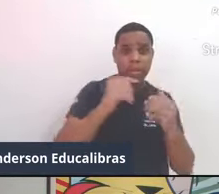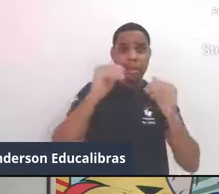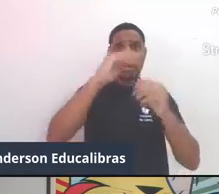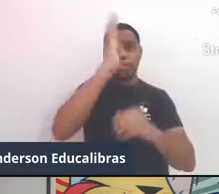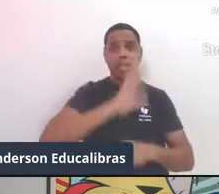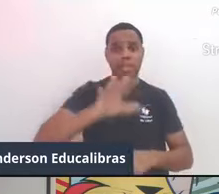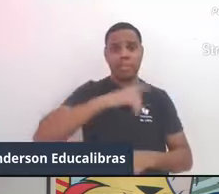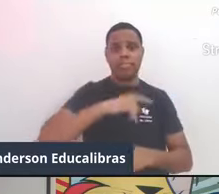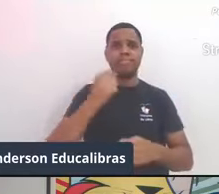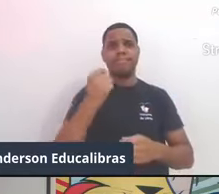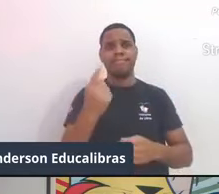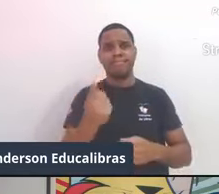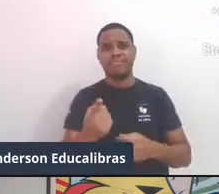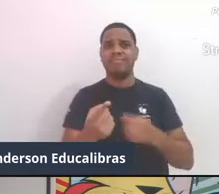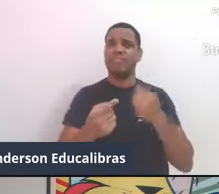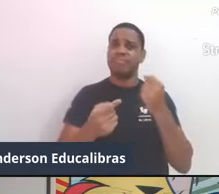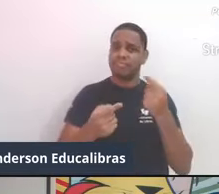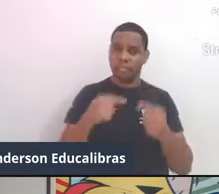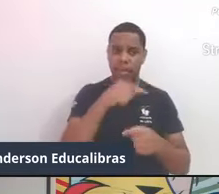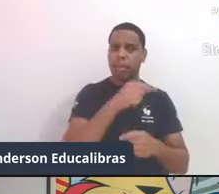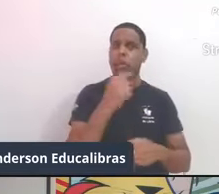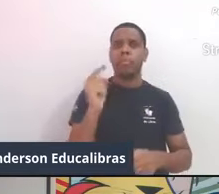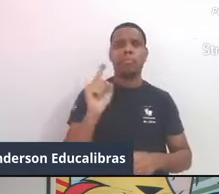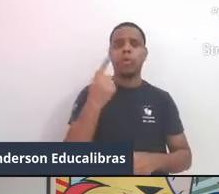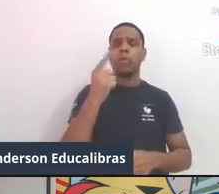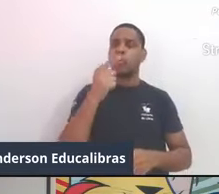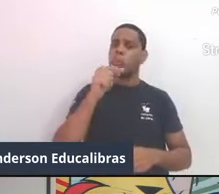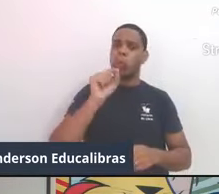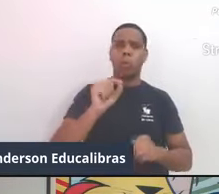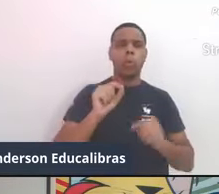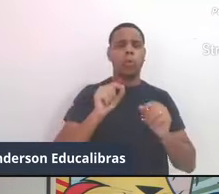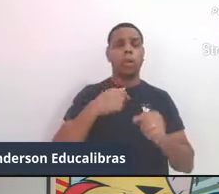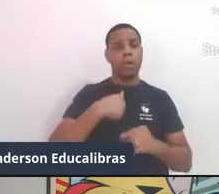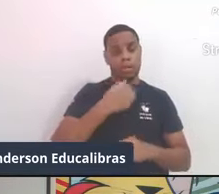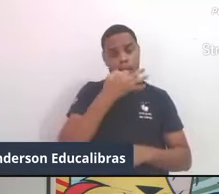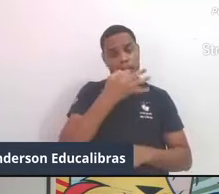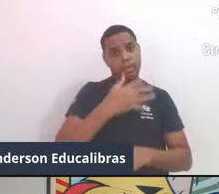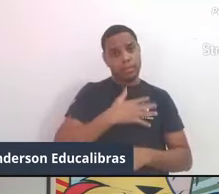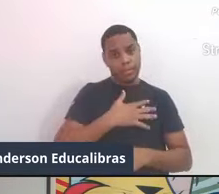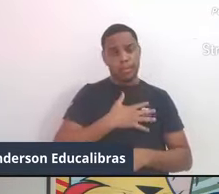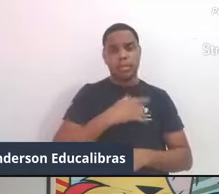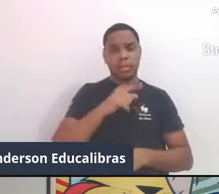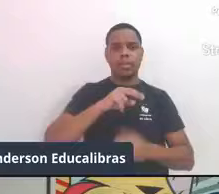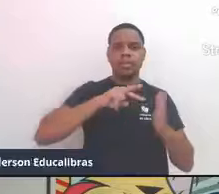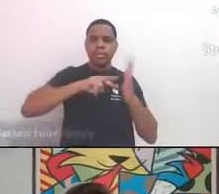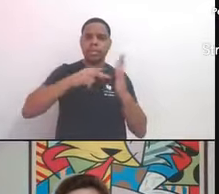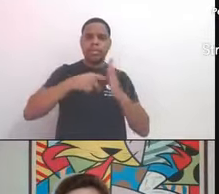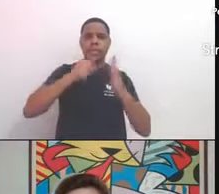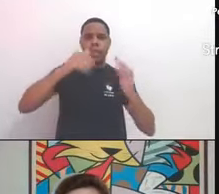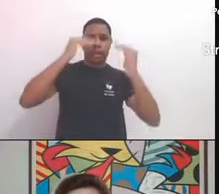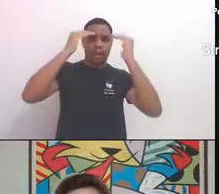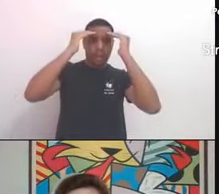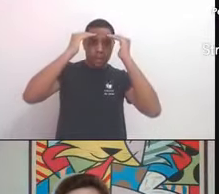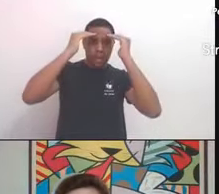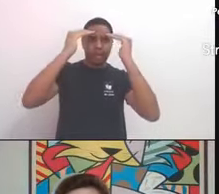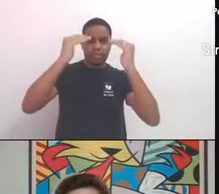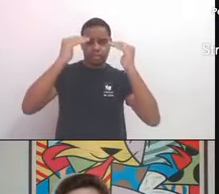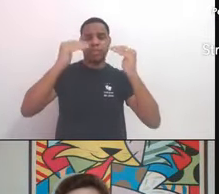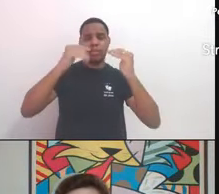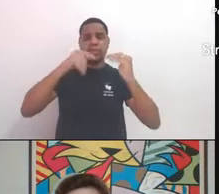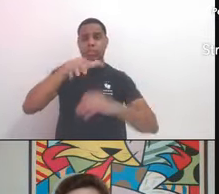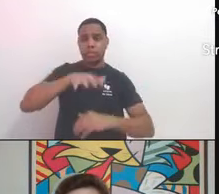questão arquitetônica. Isso reflete muito, na minha opinião, o respeito que ele tem